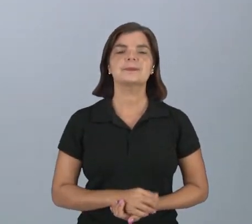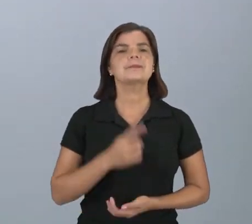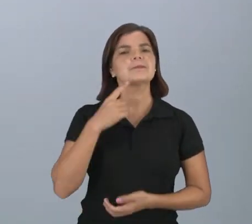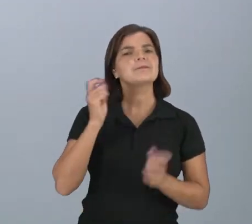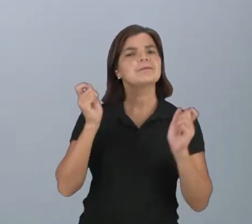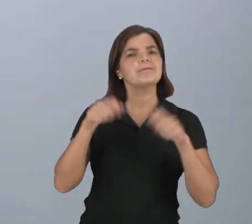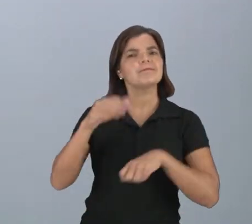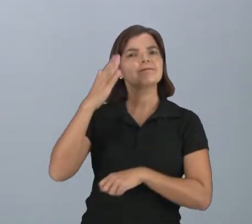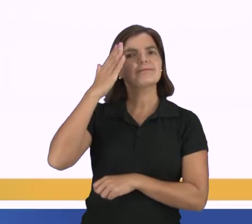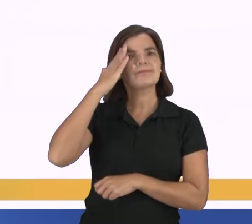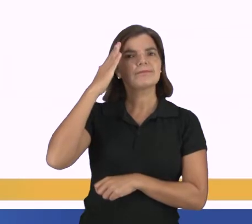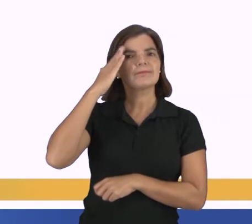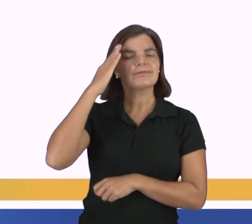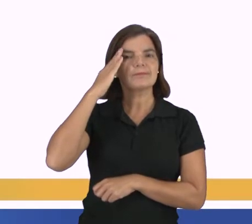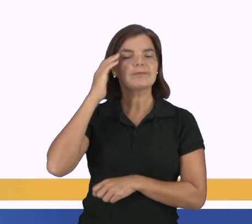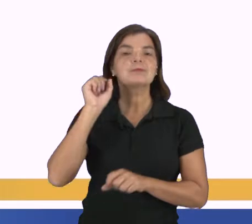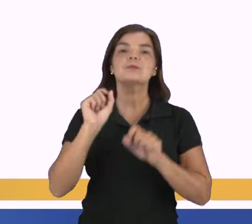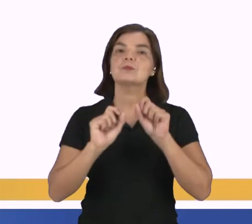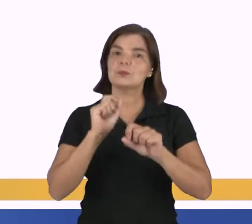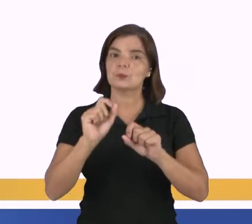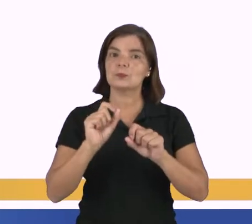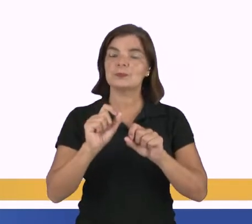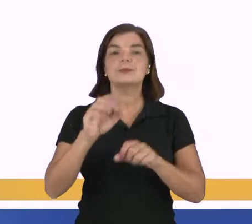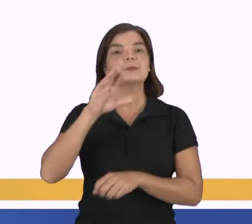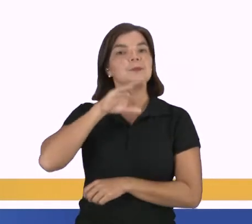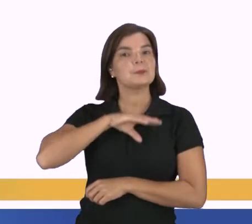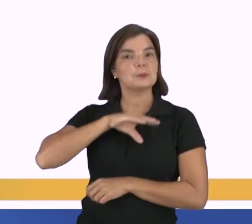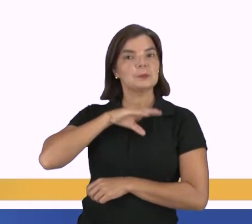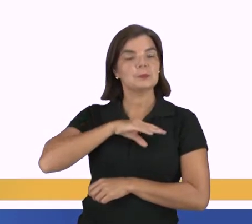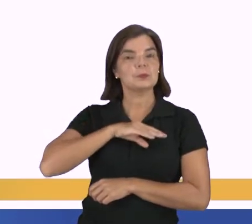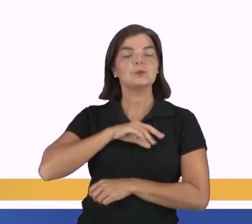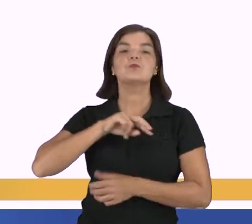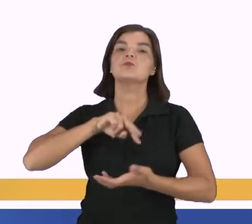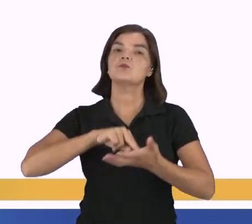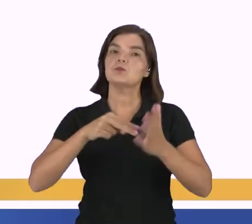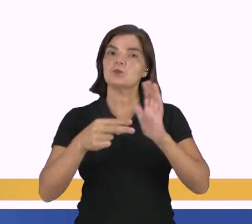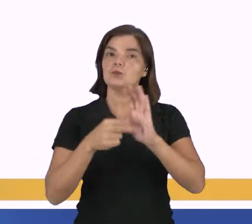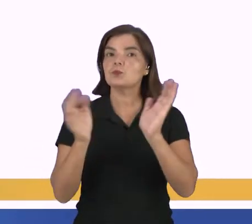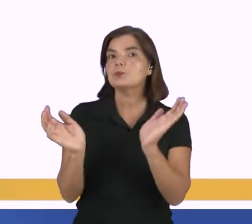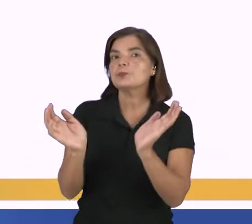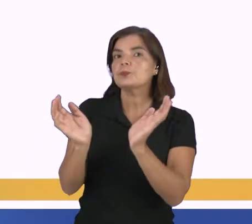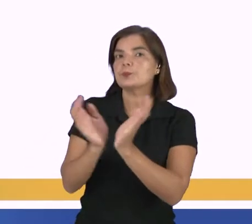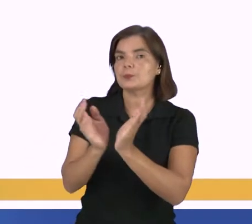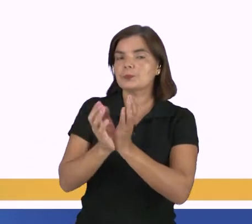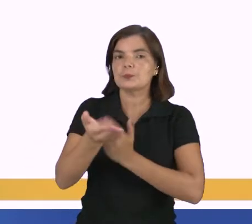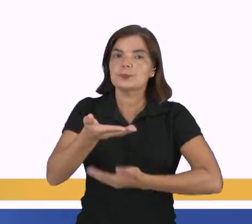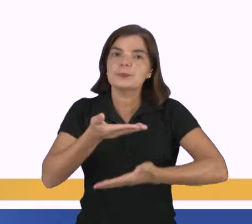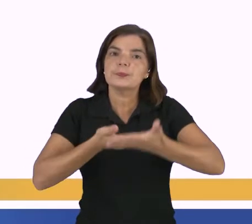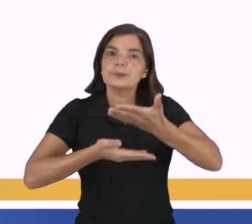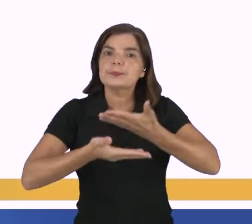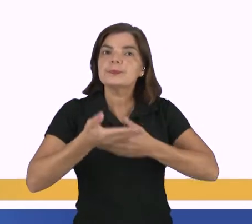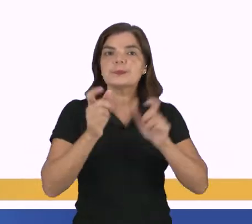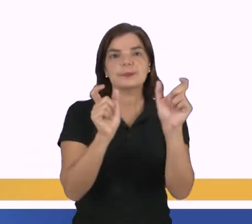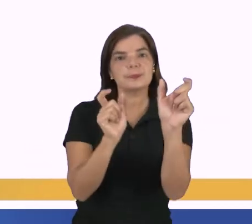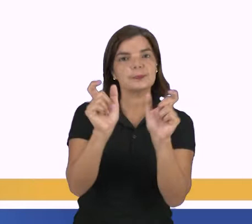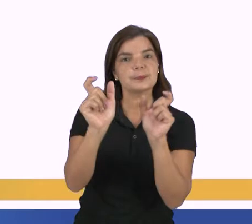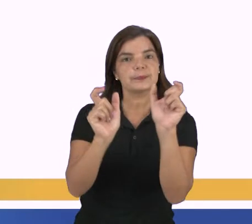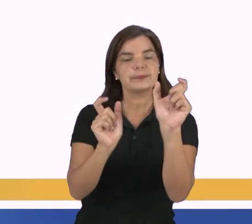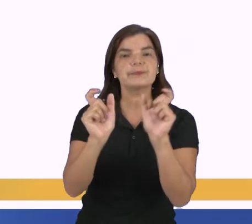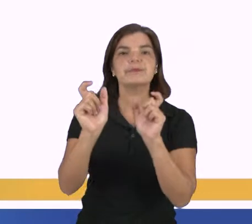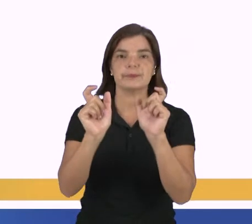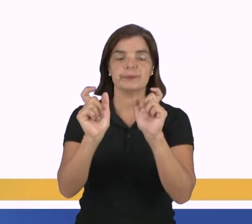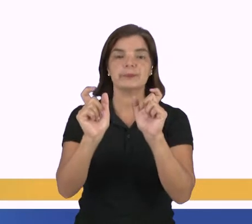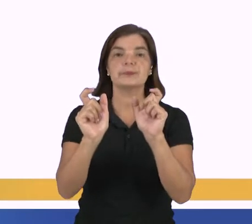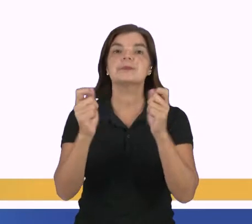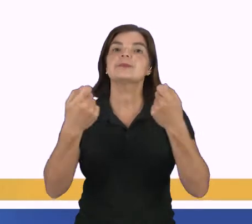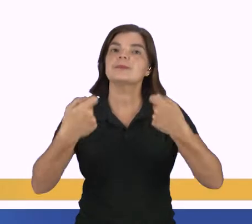possamos compreender a sintaxe da língua portuguesa, ou seja, o conjunto das relações que as palavras estabelecem entre